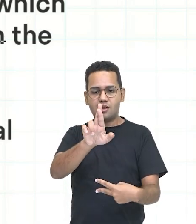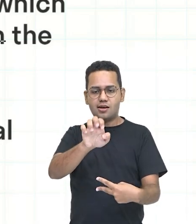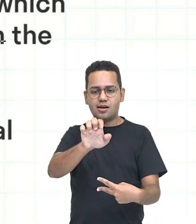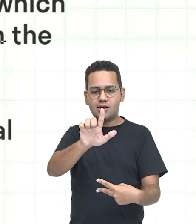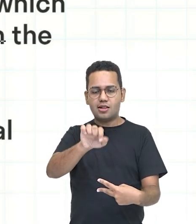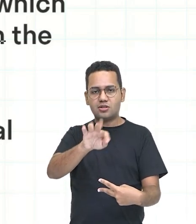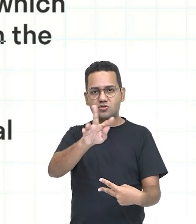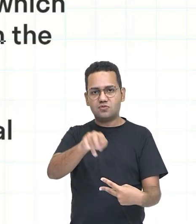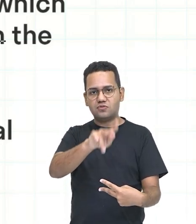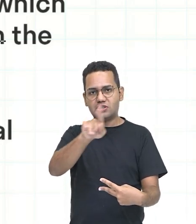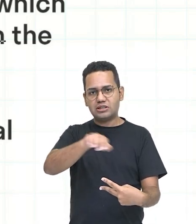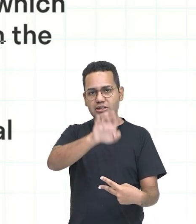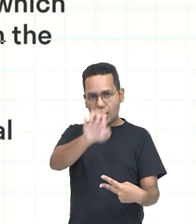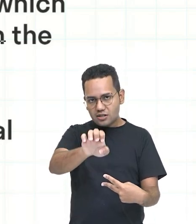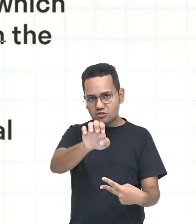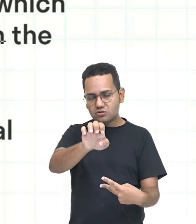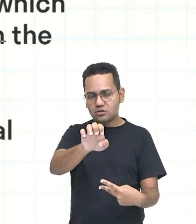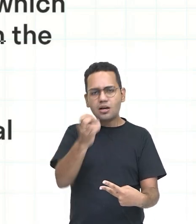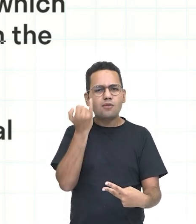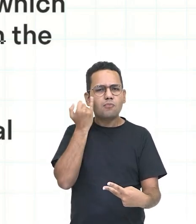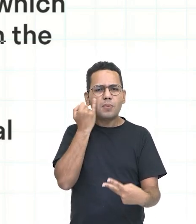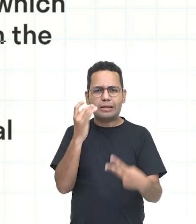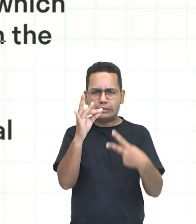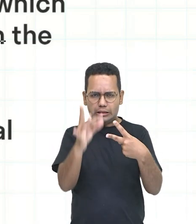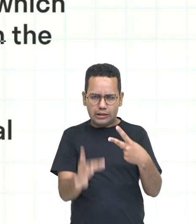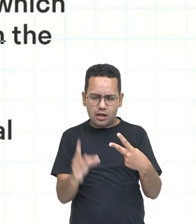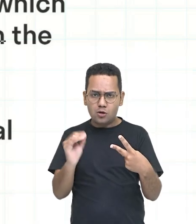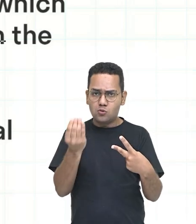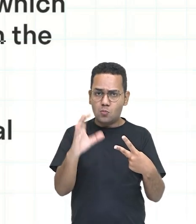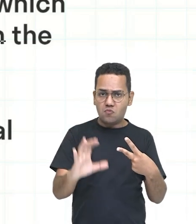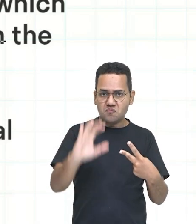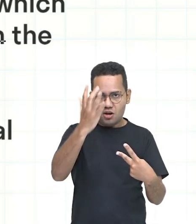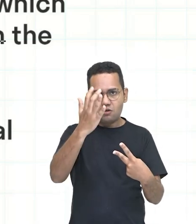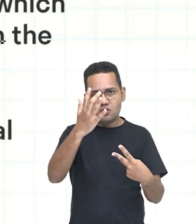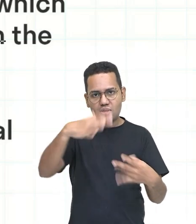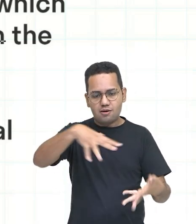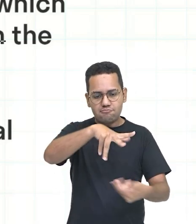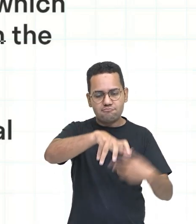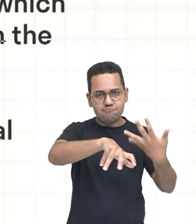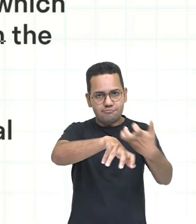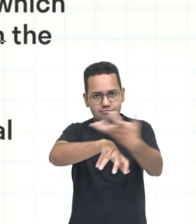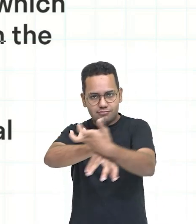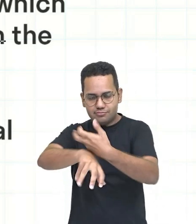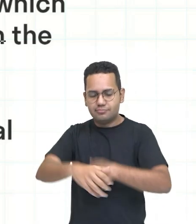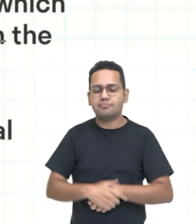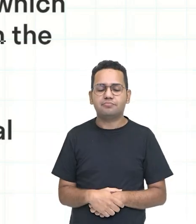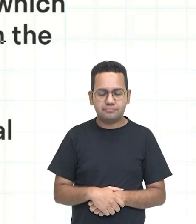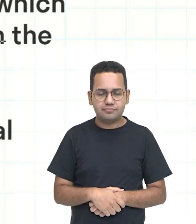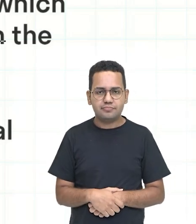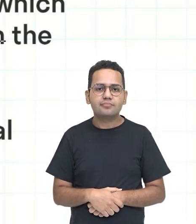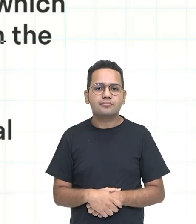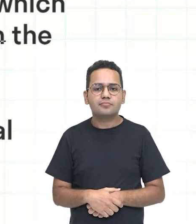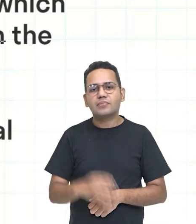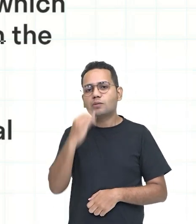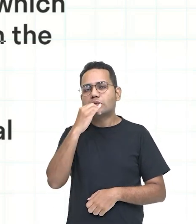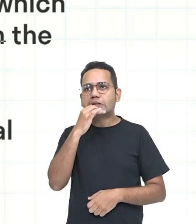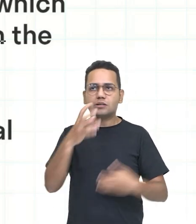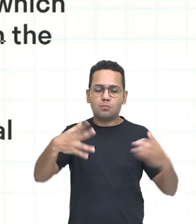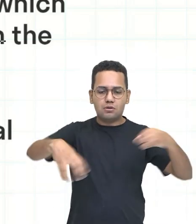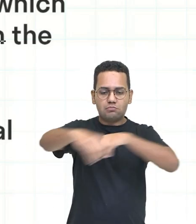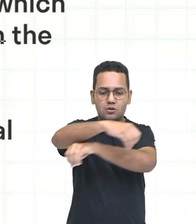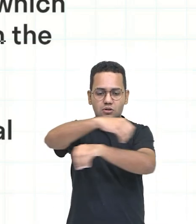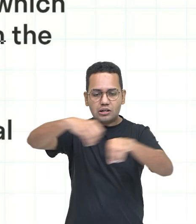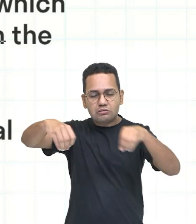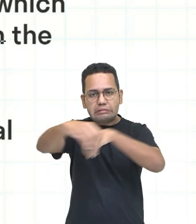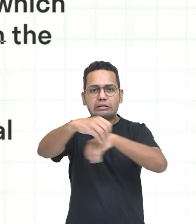relatividade geral, né, da gravidade, que descreve, então, tudo que é em larga escala. Tá? Então, a relação dos planetas, por